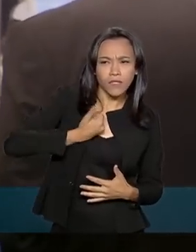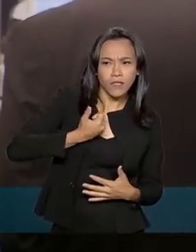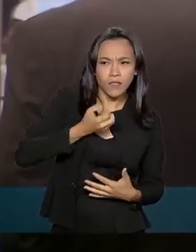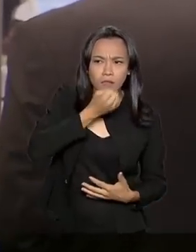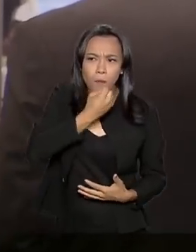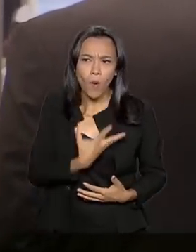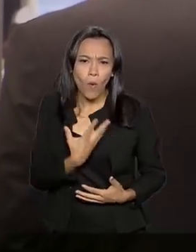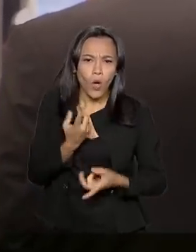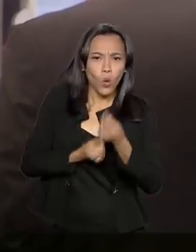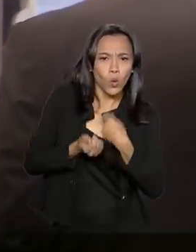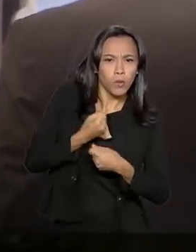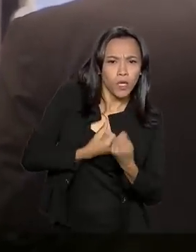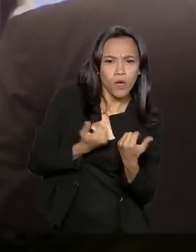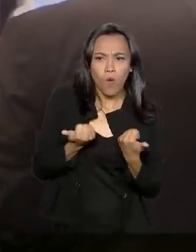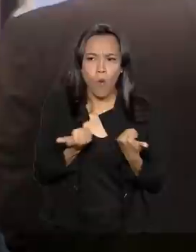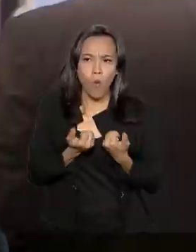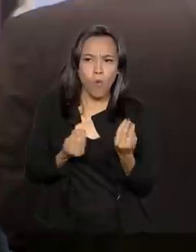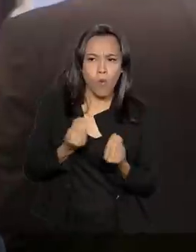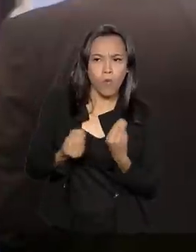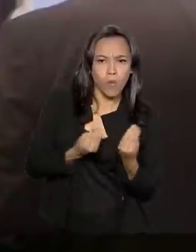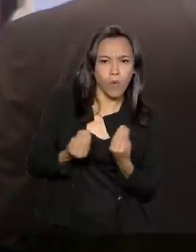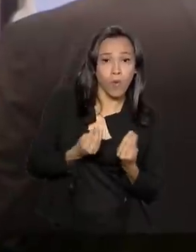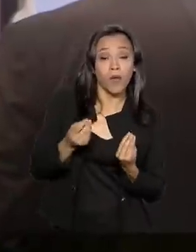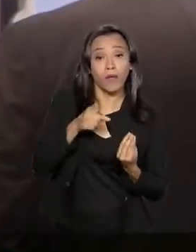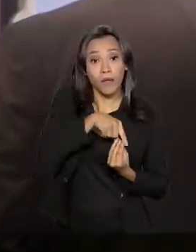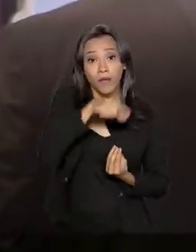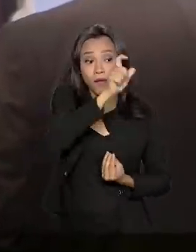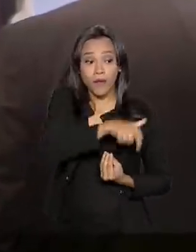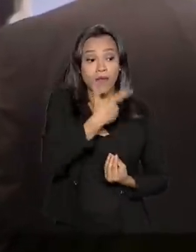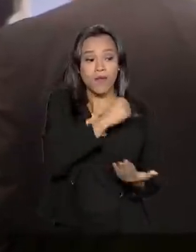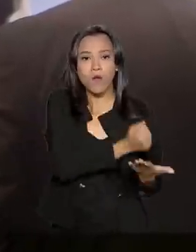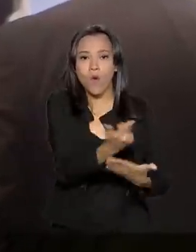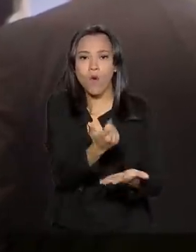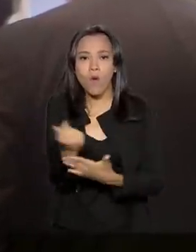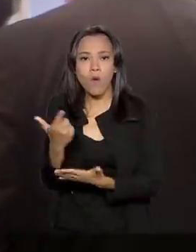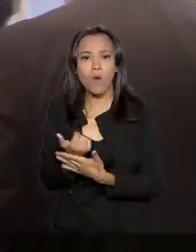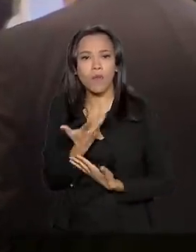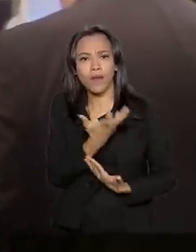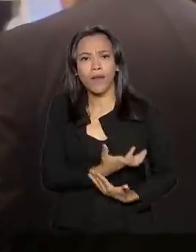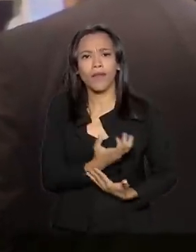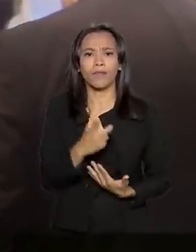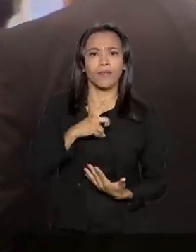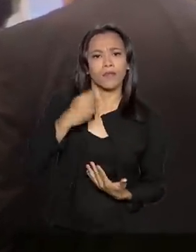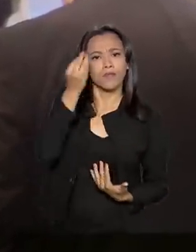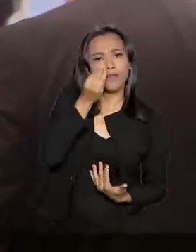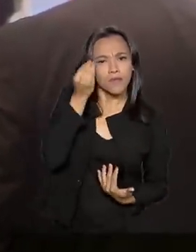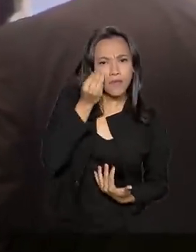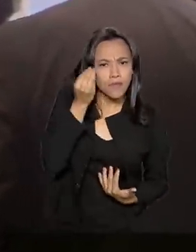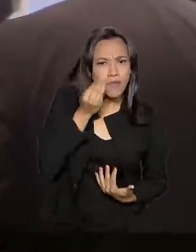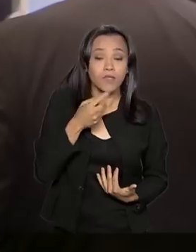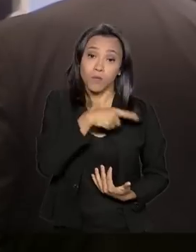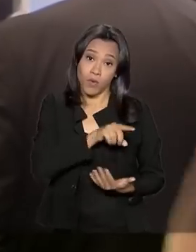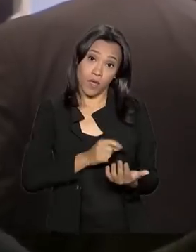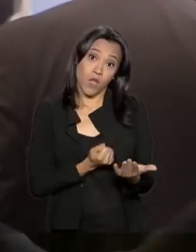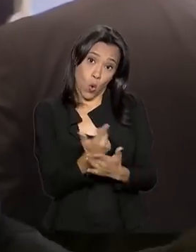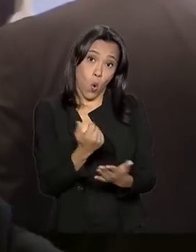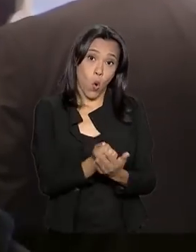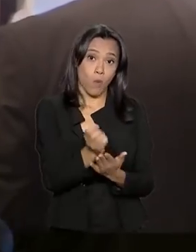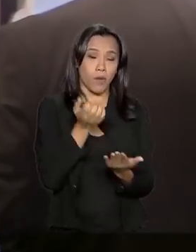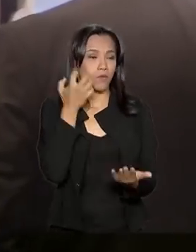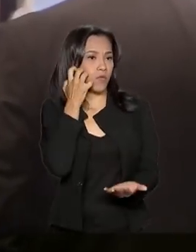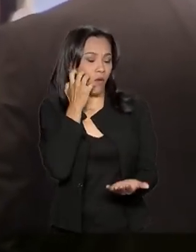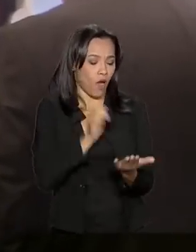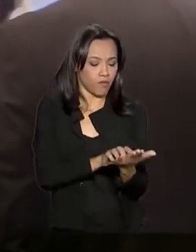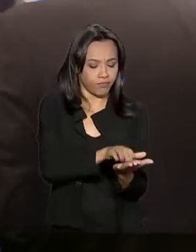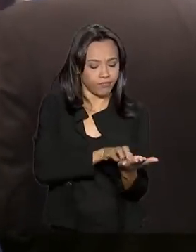está acontecendo, é onde o consumidor quer ter a experiência. O consumidor já consome muito digitalmente no seu celular, mas ele pode também